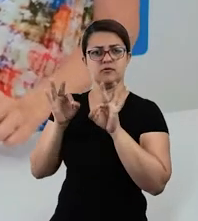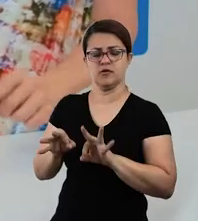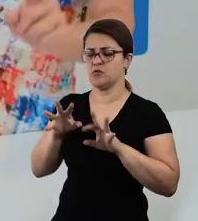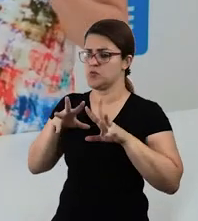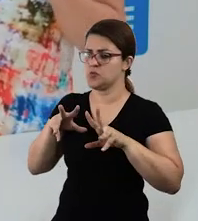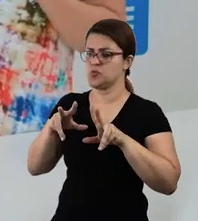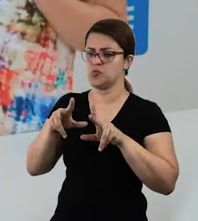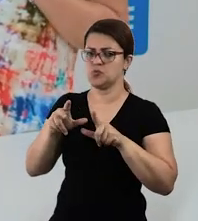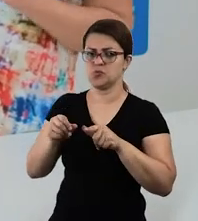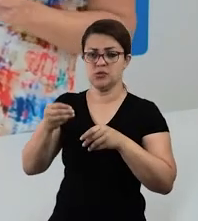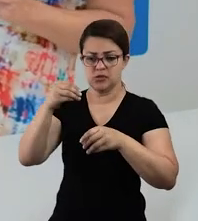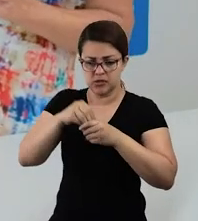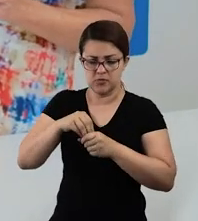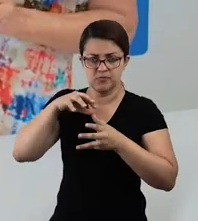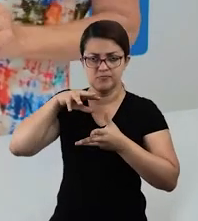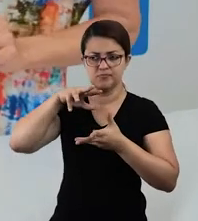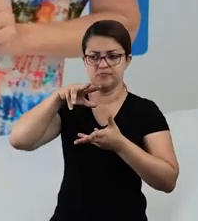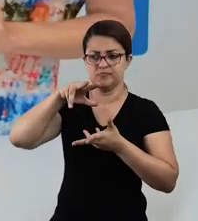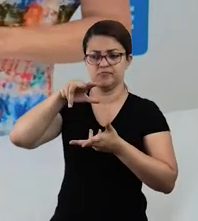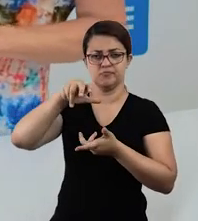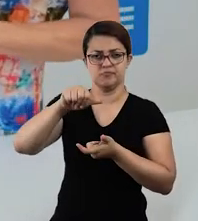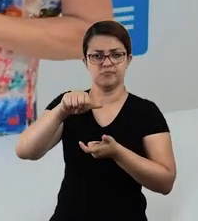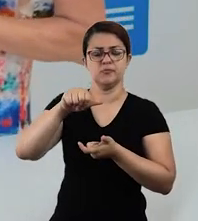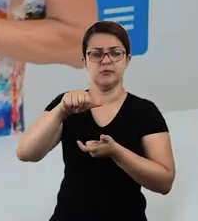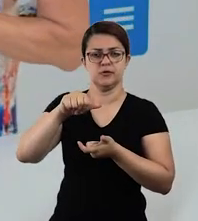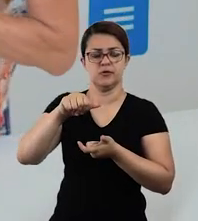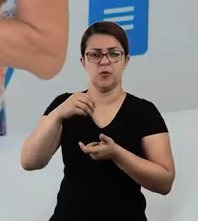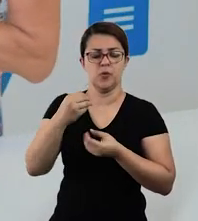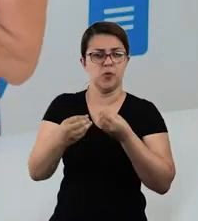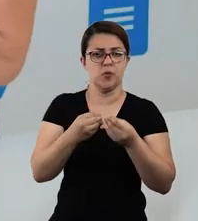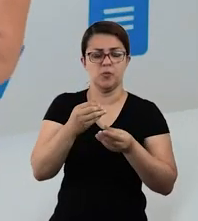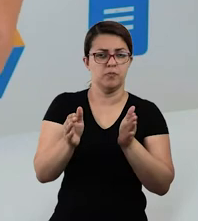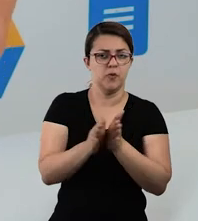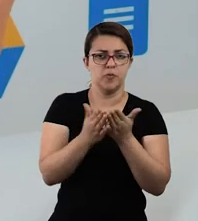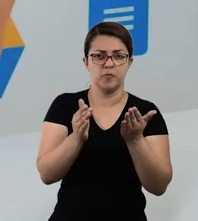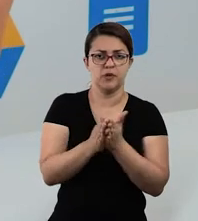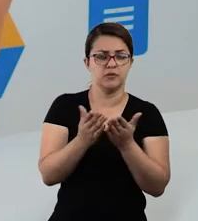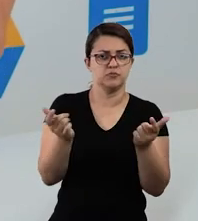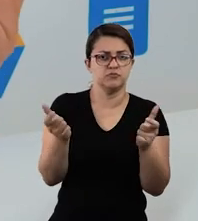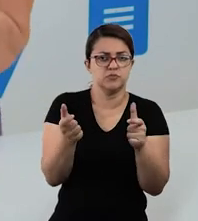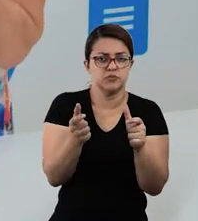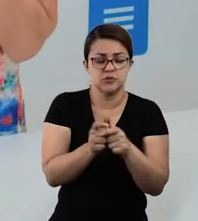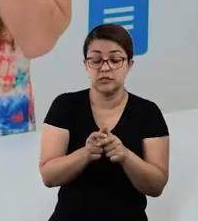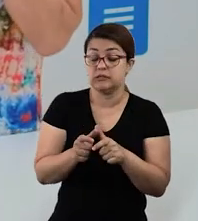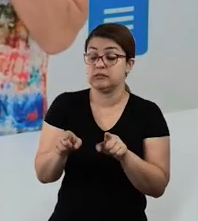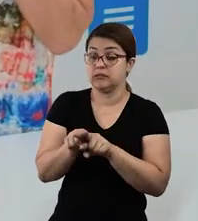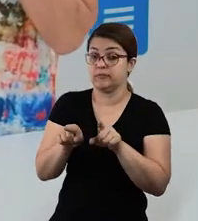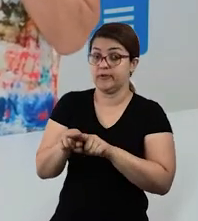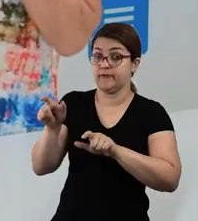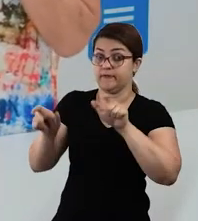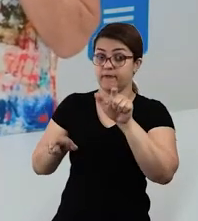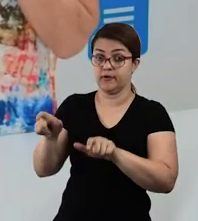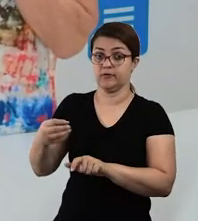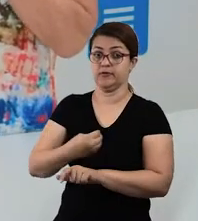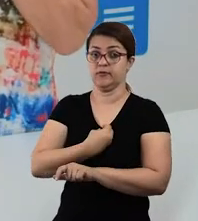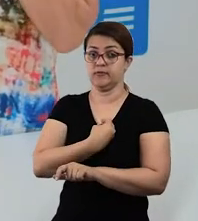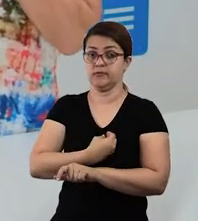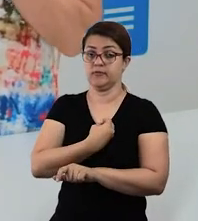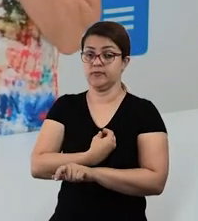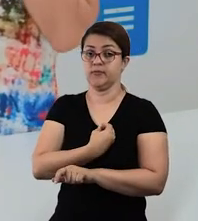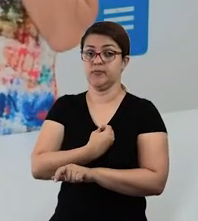dos limites do planeta, para erradicar a pobreza e promover a vida digna de todos. Olha só a